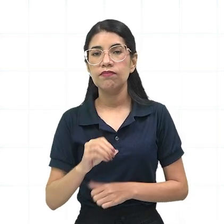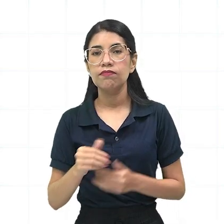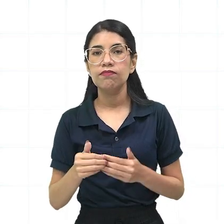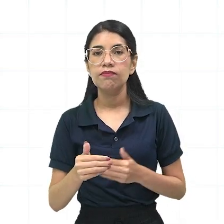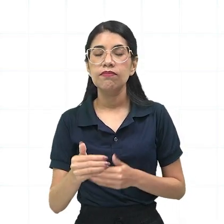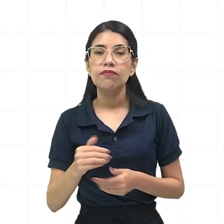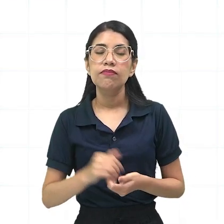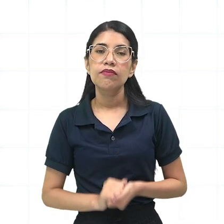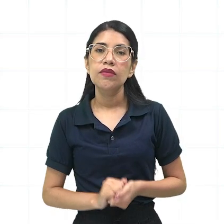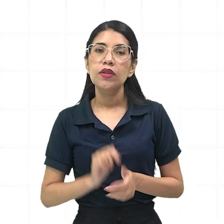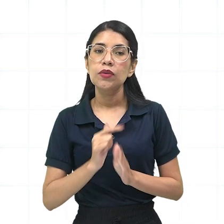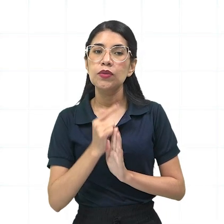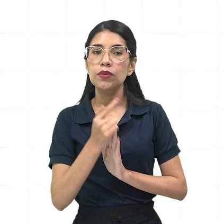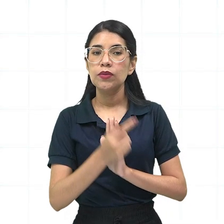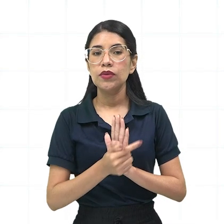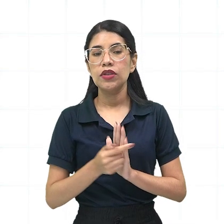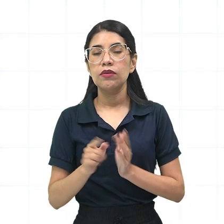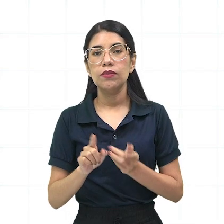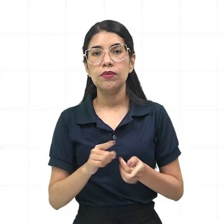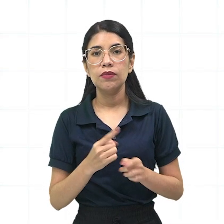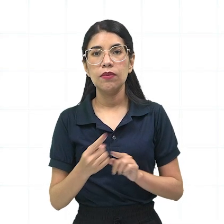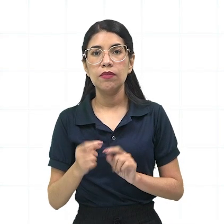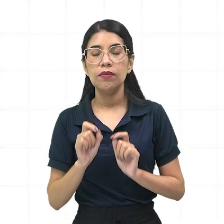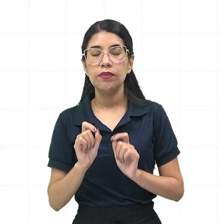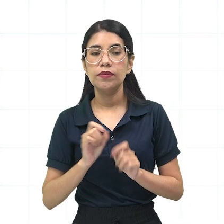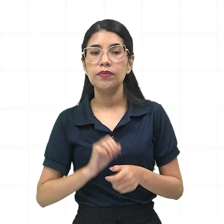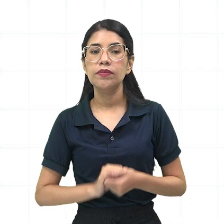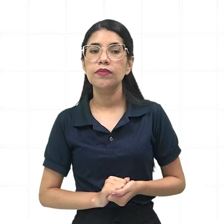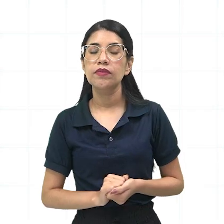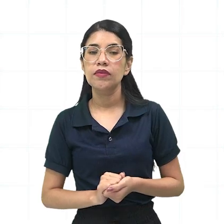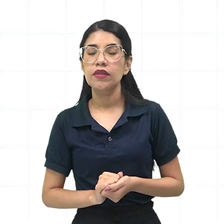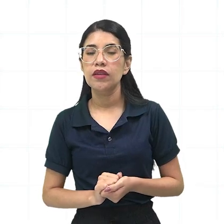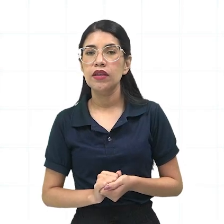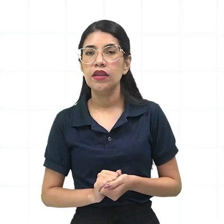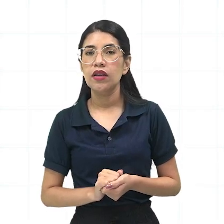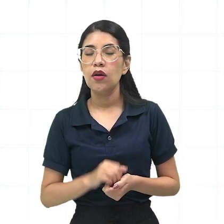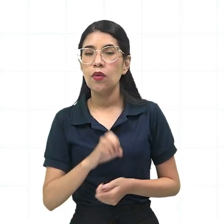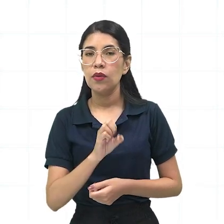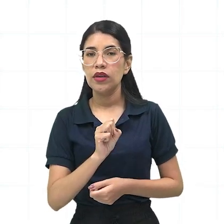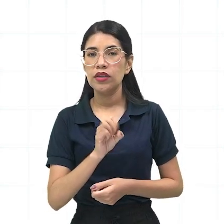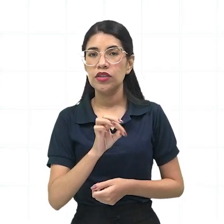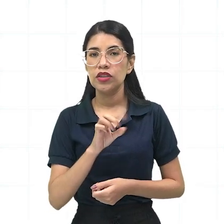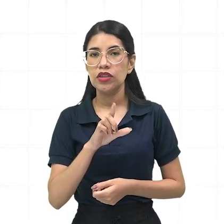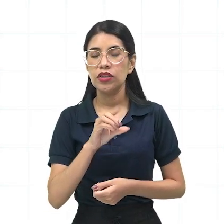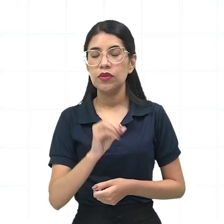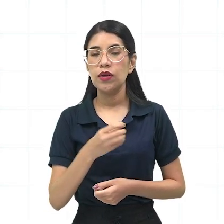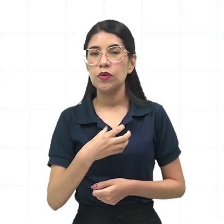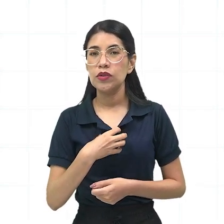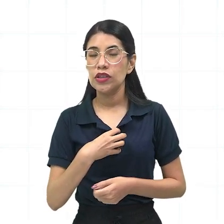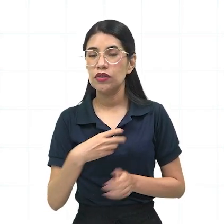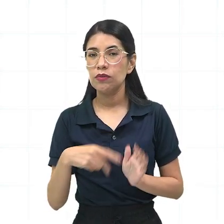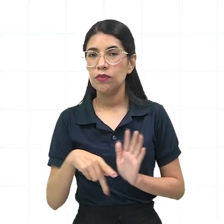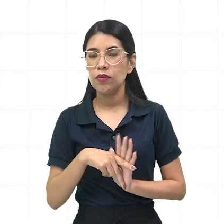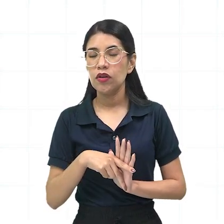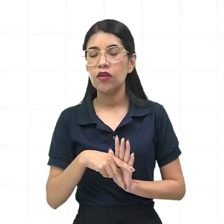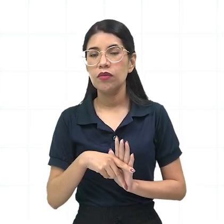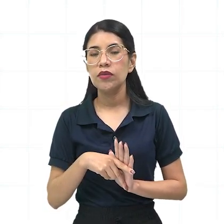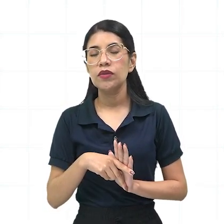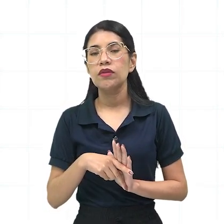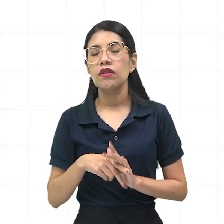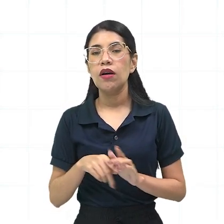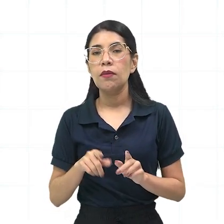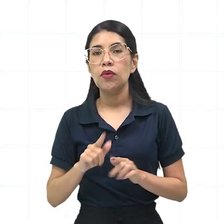perceba o gênero agora. Olha só. Enquanto a gente viu que o estilo é aquela identidade e forma de usar ali o